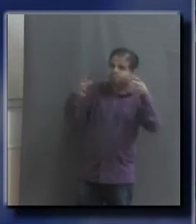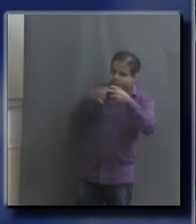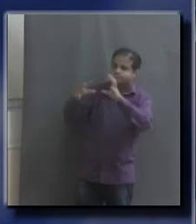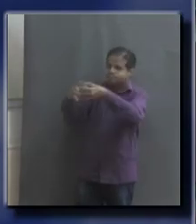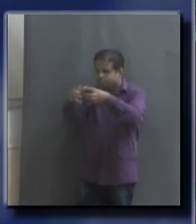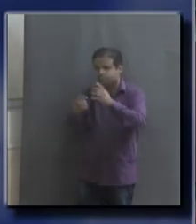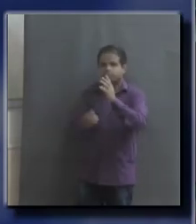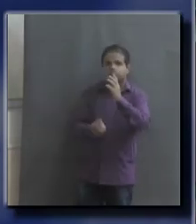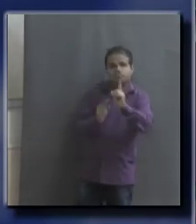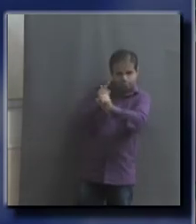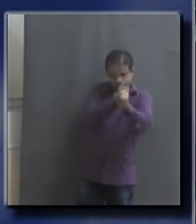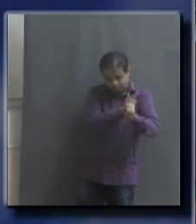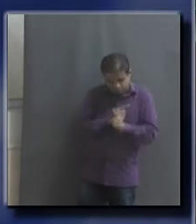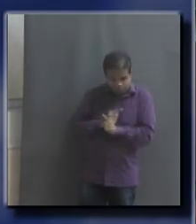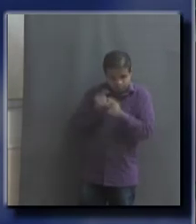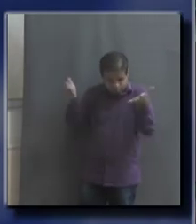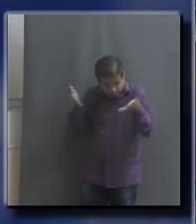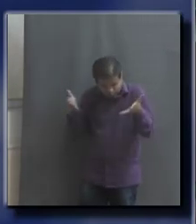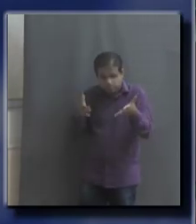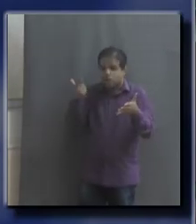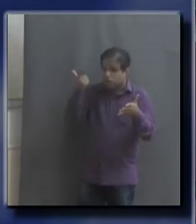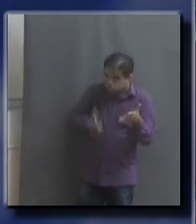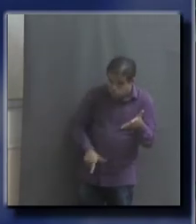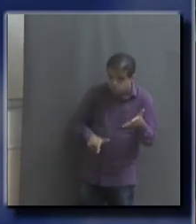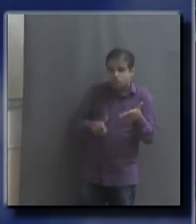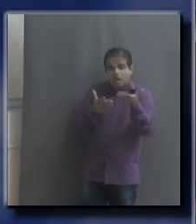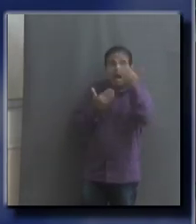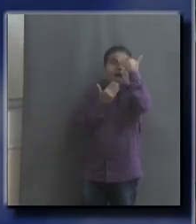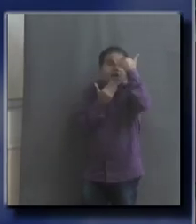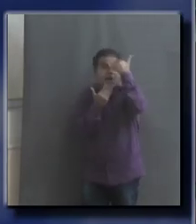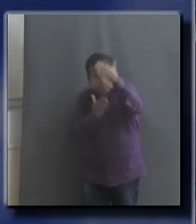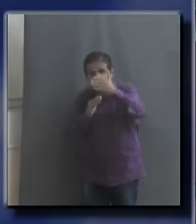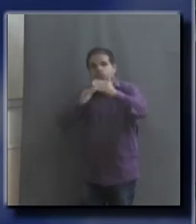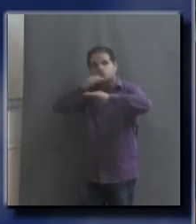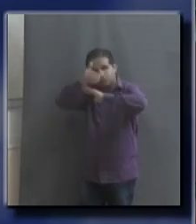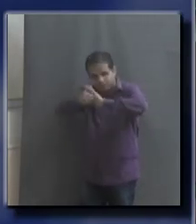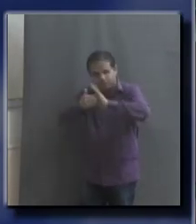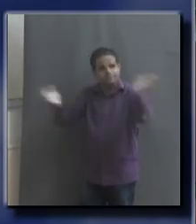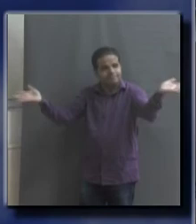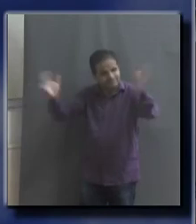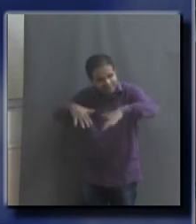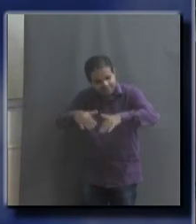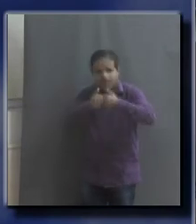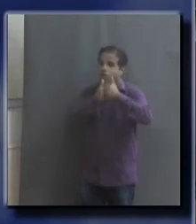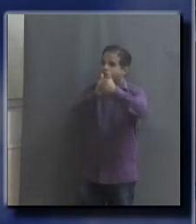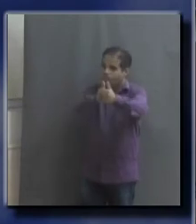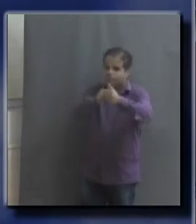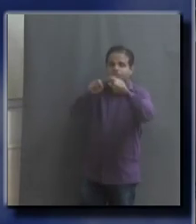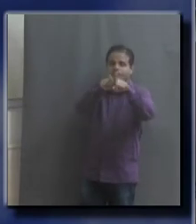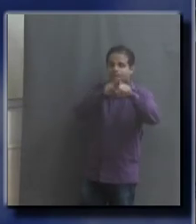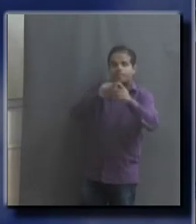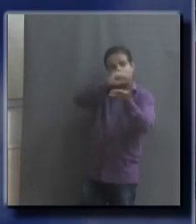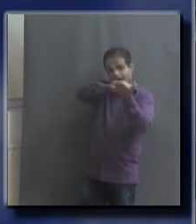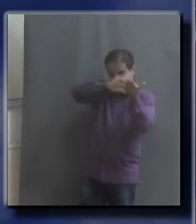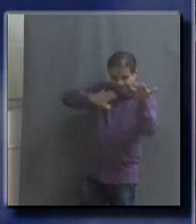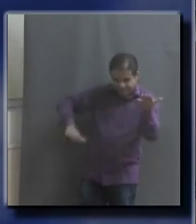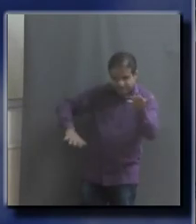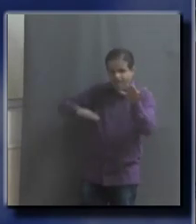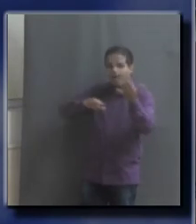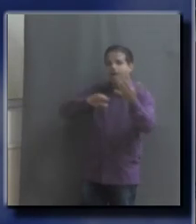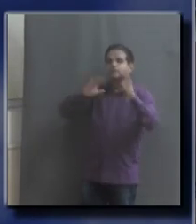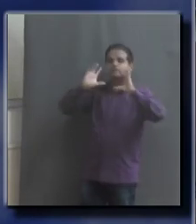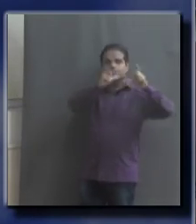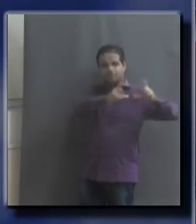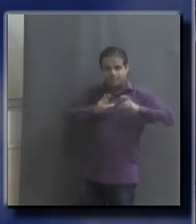que vão se encontrar agora. Então, novamente, eu quero agradecer aos participantes, né, que estão acompanhando as atividades